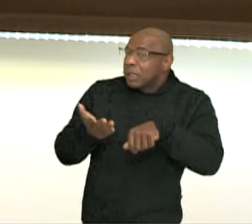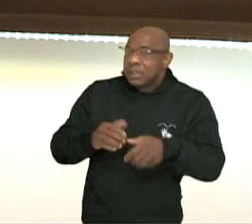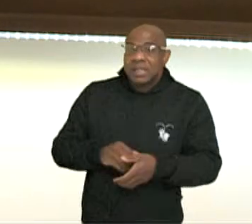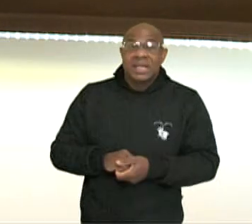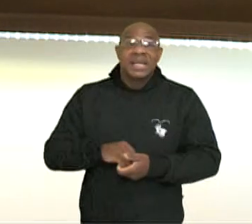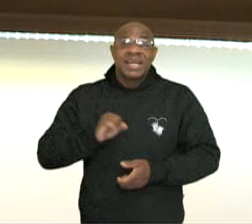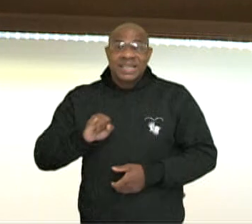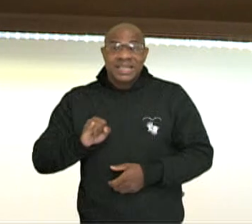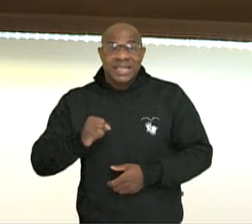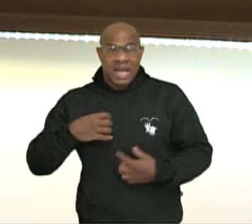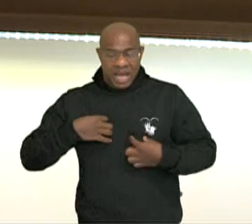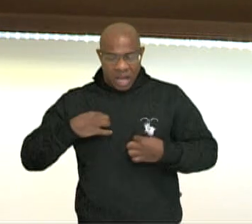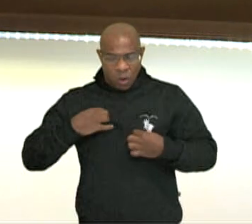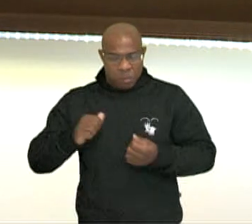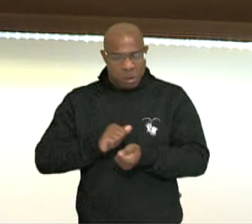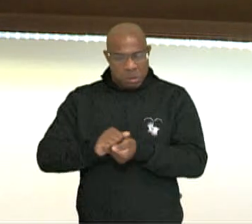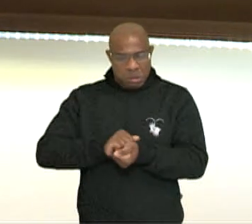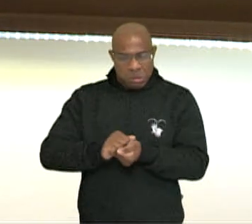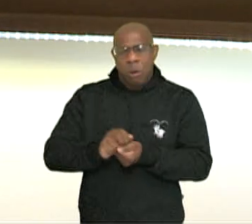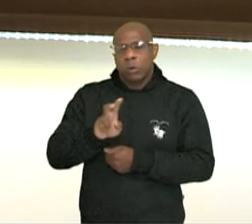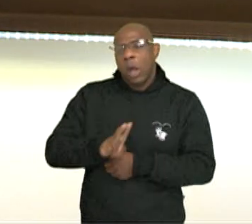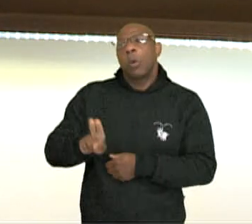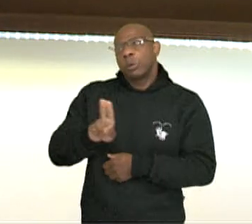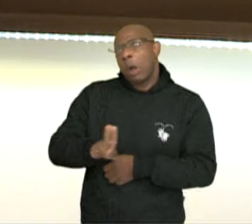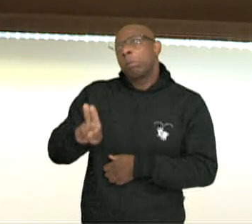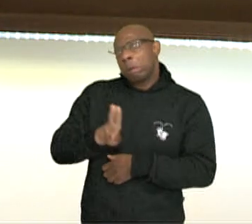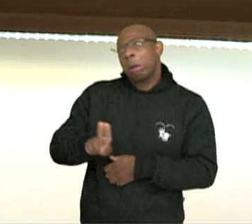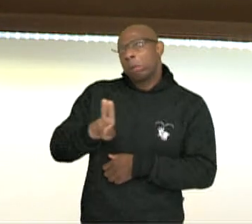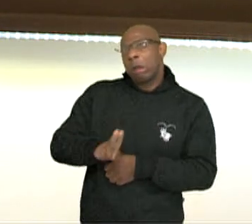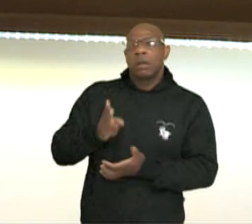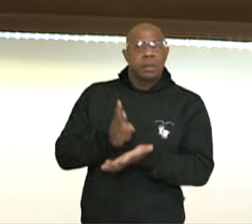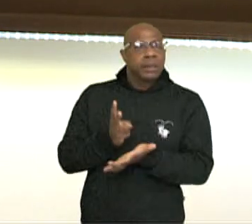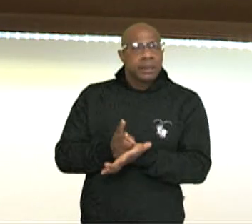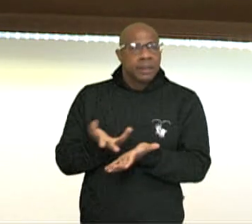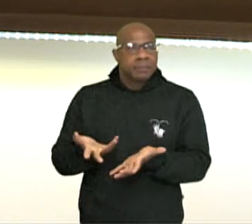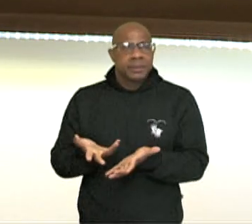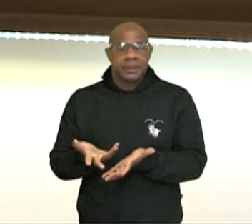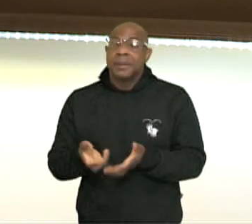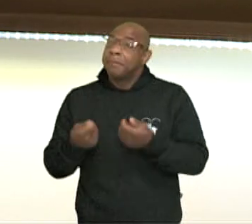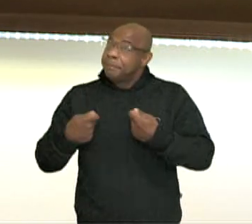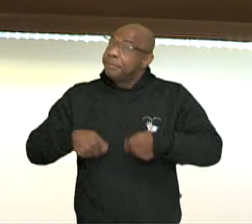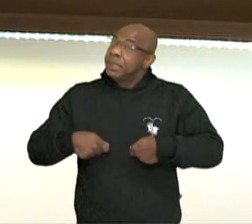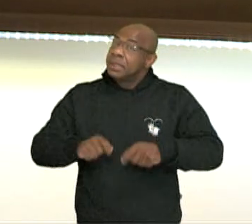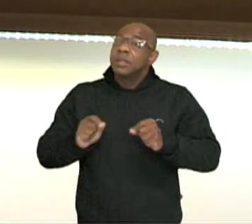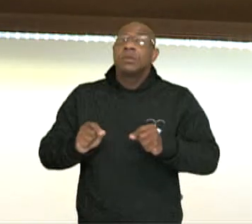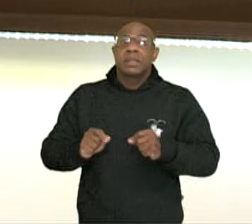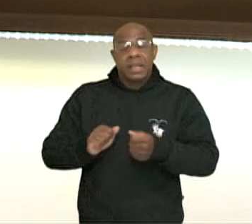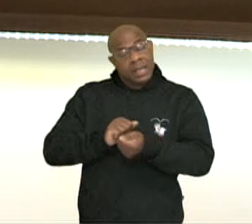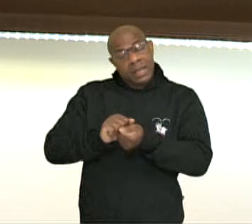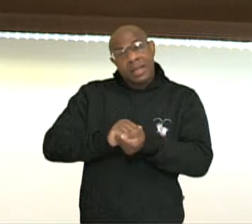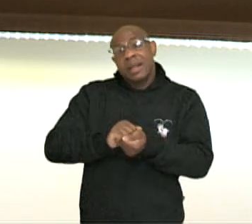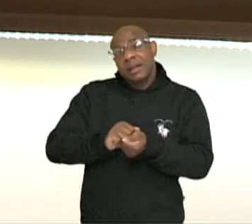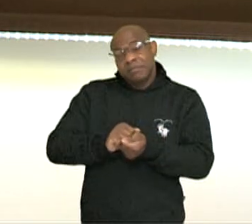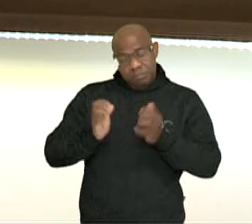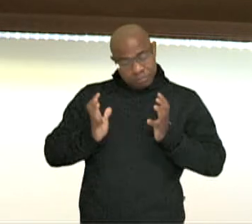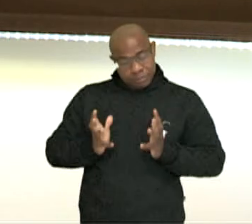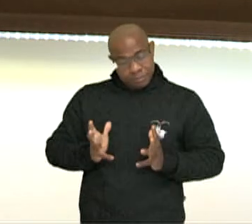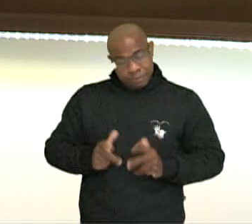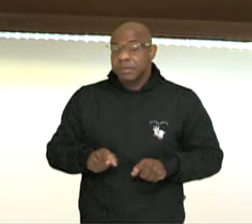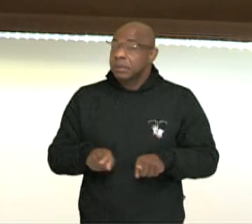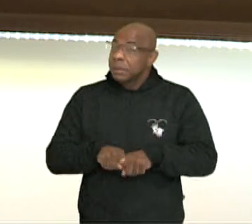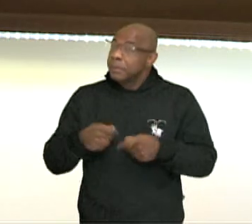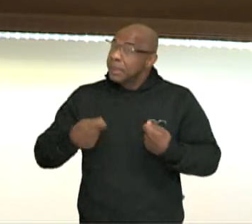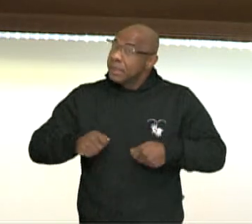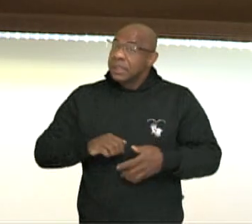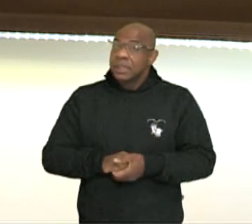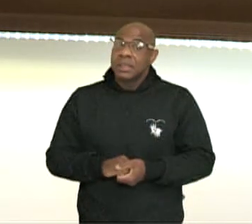muito tempo ali sem lavar, usando, né? Ela precisa passar um processo de higienização ali, porque ela pode